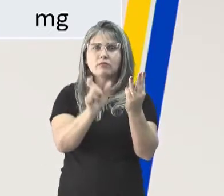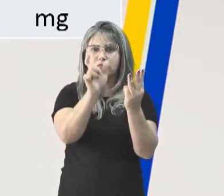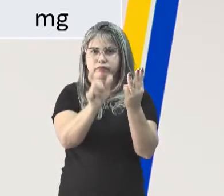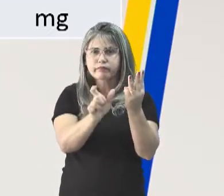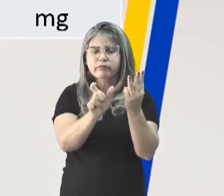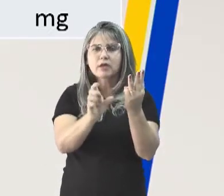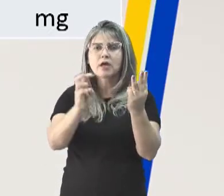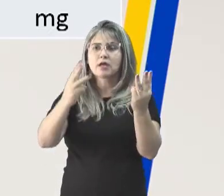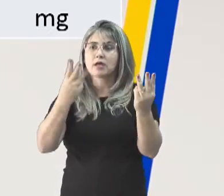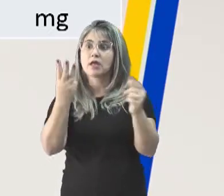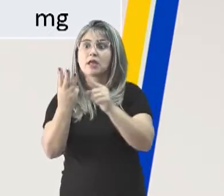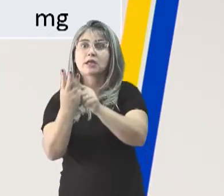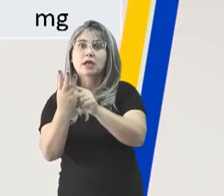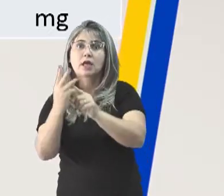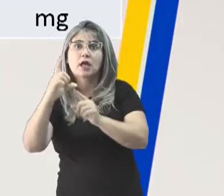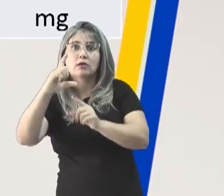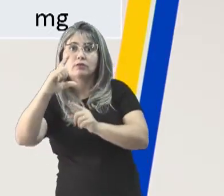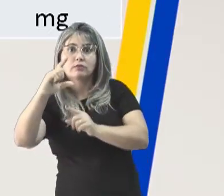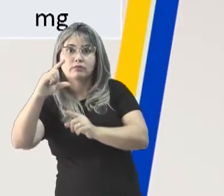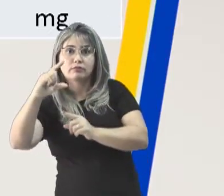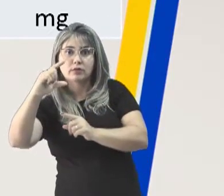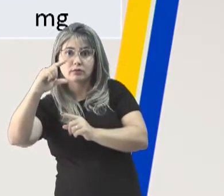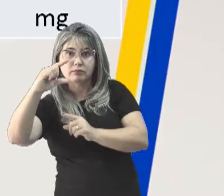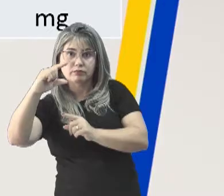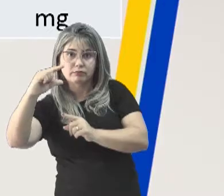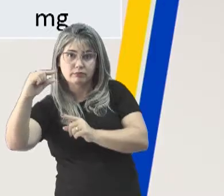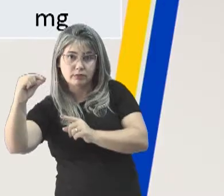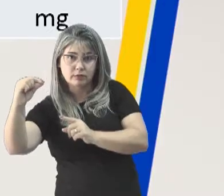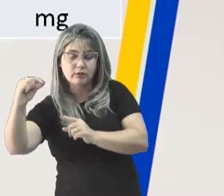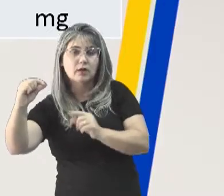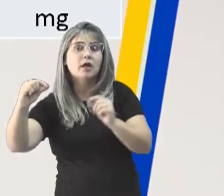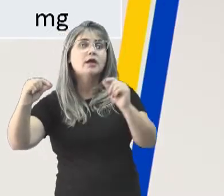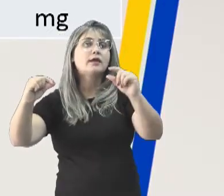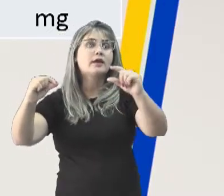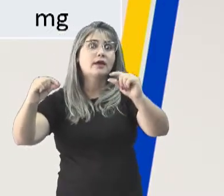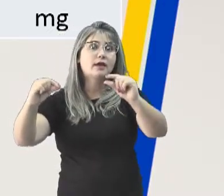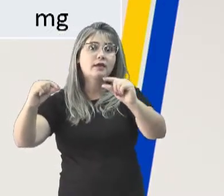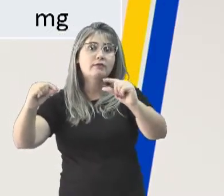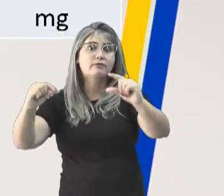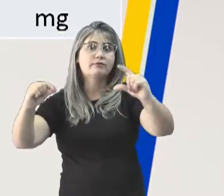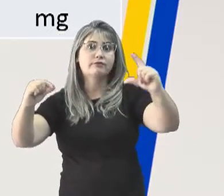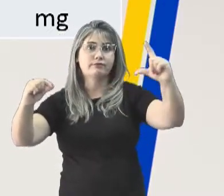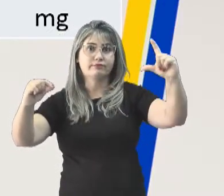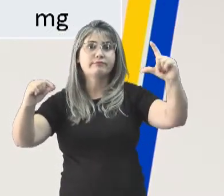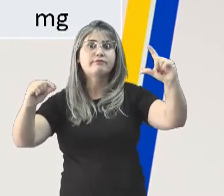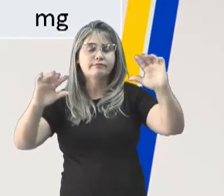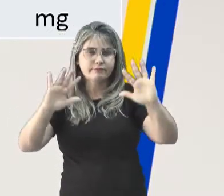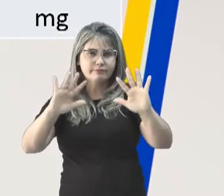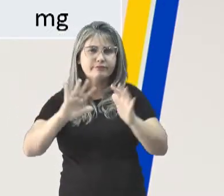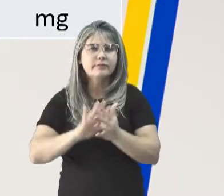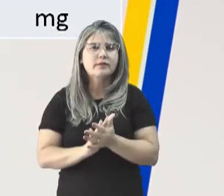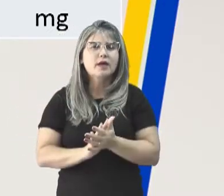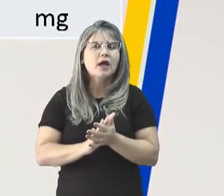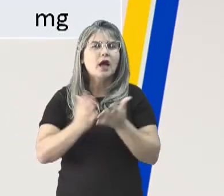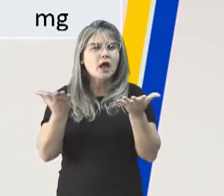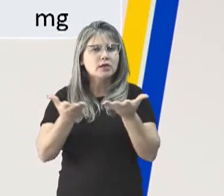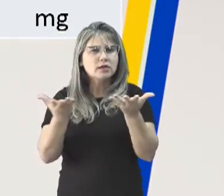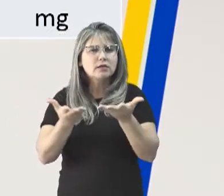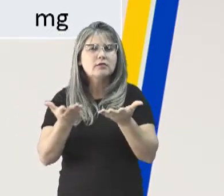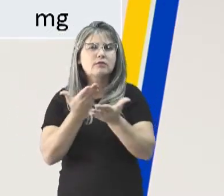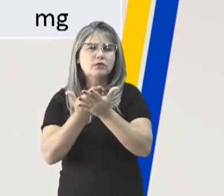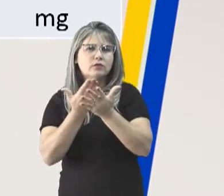uma unidade para outra, seja múltiplo ou submúltiplo, como a gente está trabalhando com potências de base 10, é